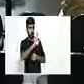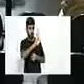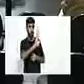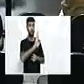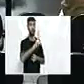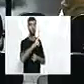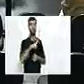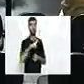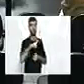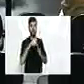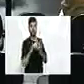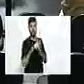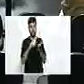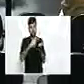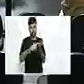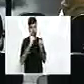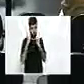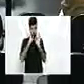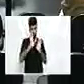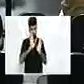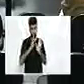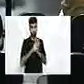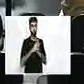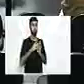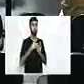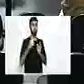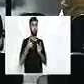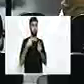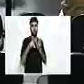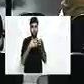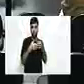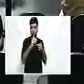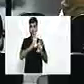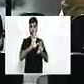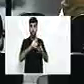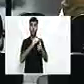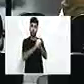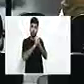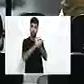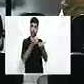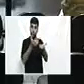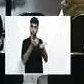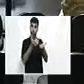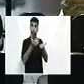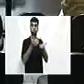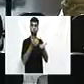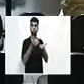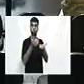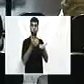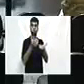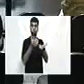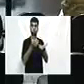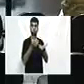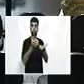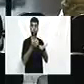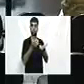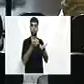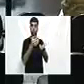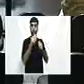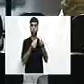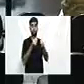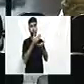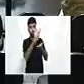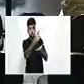eu não fiz parte da reunião também sou da comissão mas eu queria parabenizar eh você